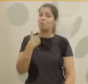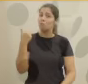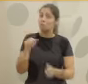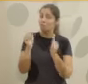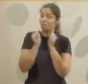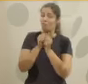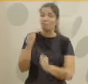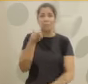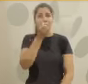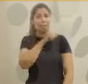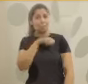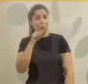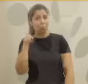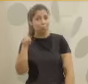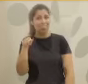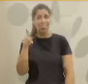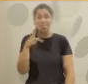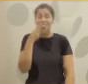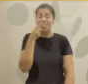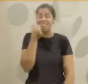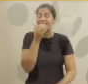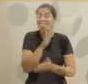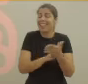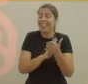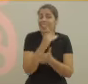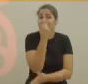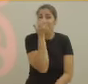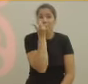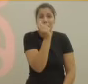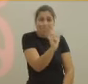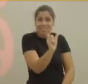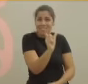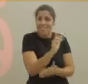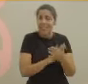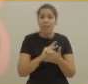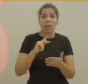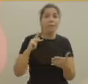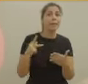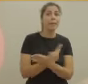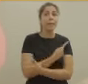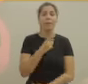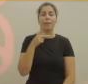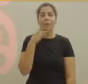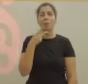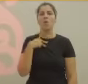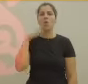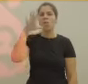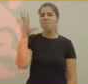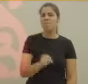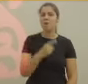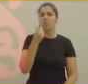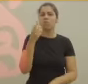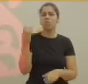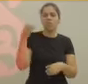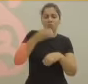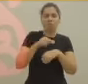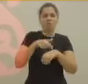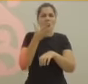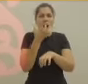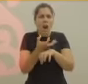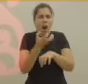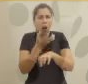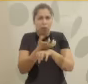mim, Dalva, eu estou seis meses com ele, ele não dá uma palavra. De repente, ela disse, vou pegar e